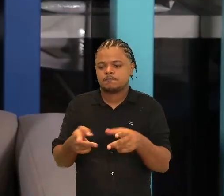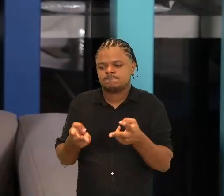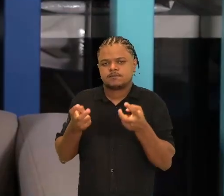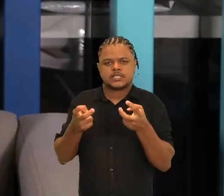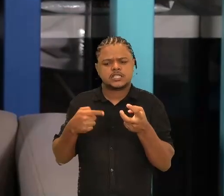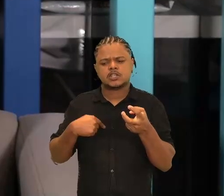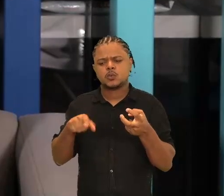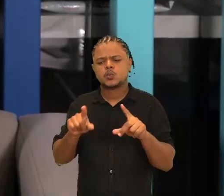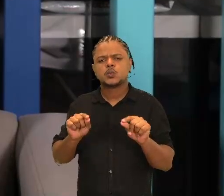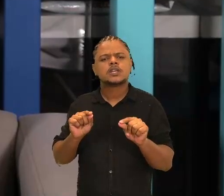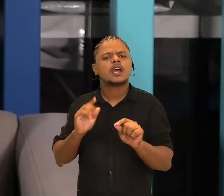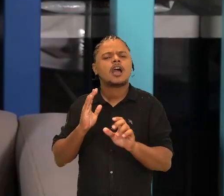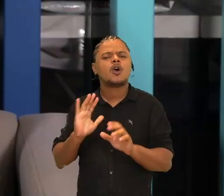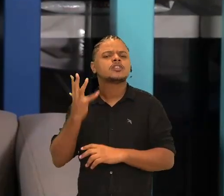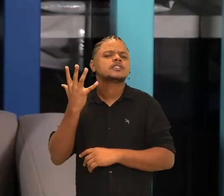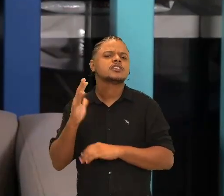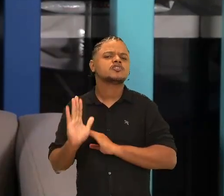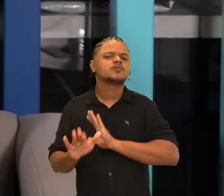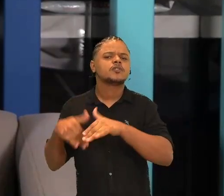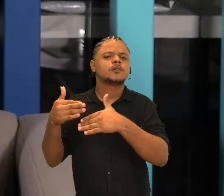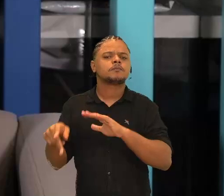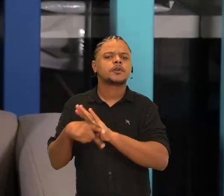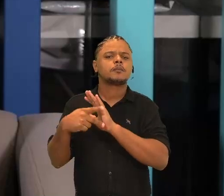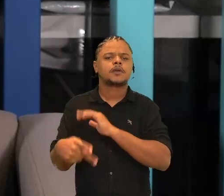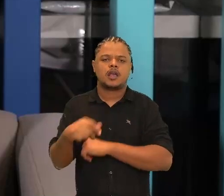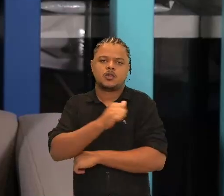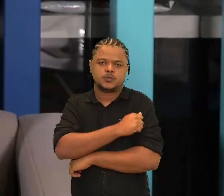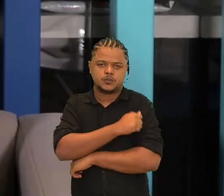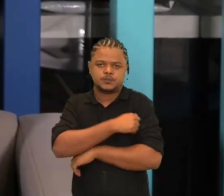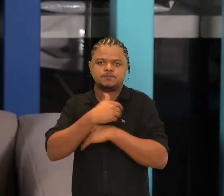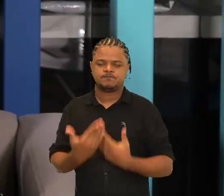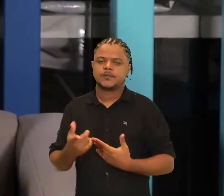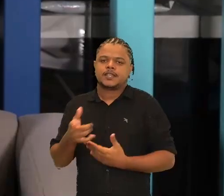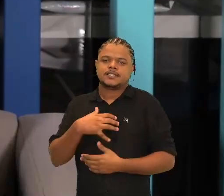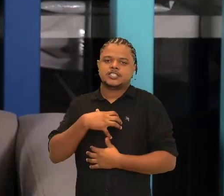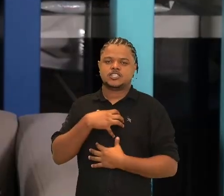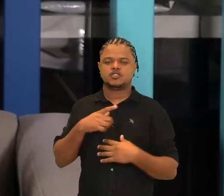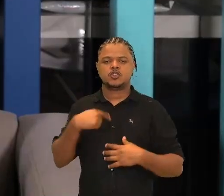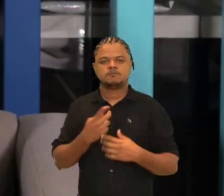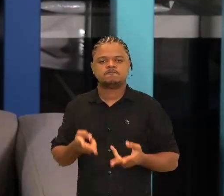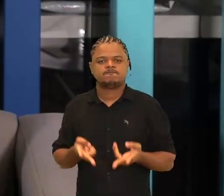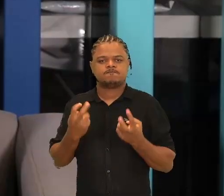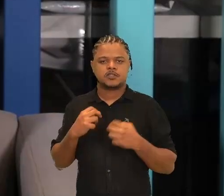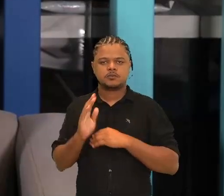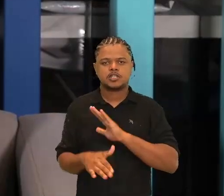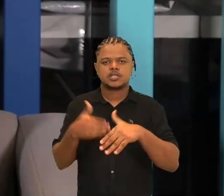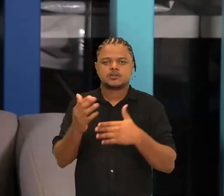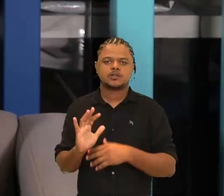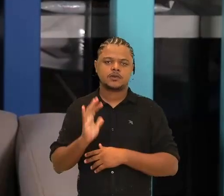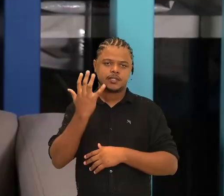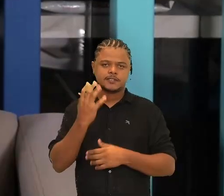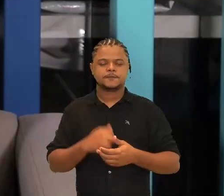está acontecendo naquele desenvolvimento daquele aluno. É dessa forma que a gente percebe como os processos